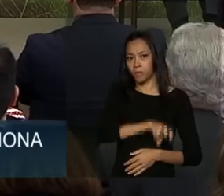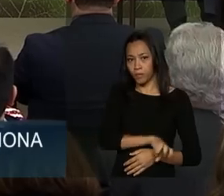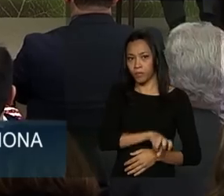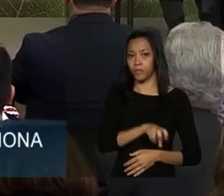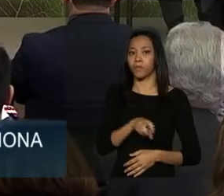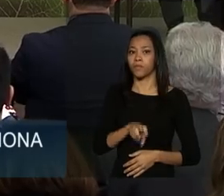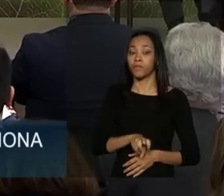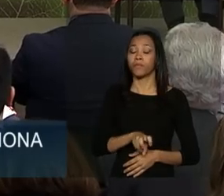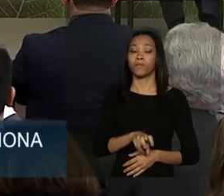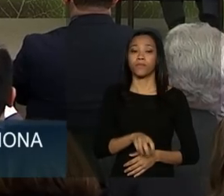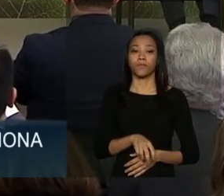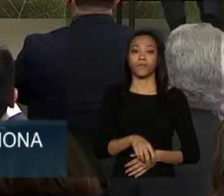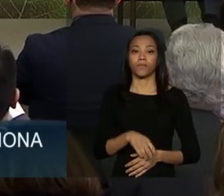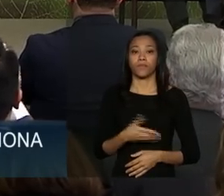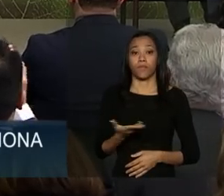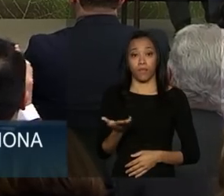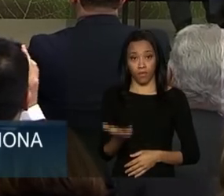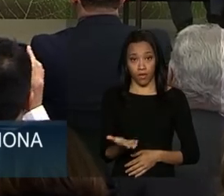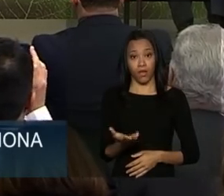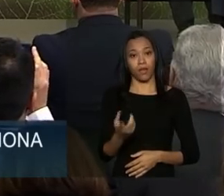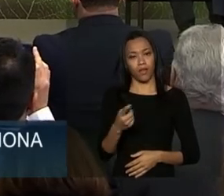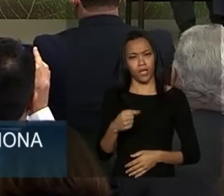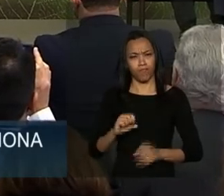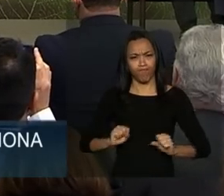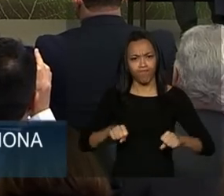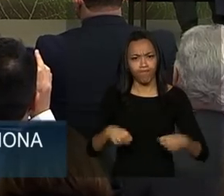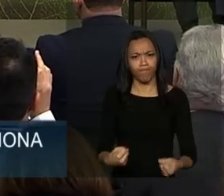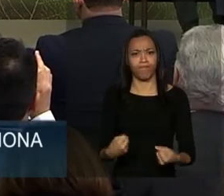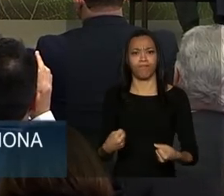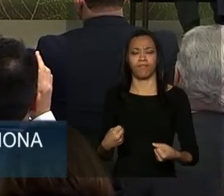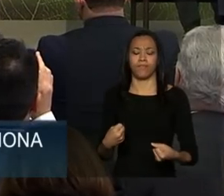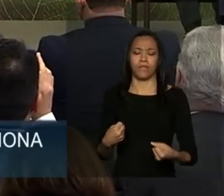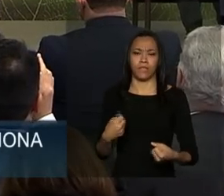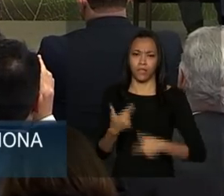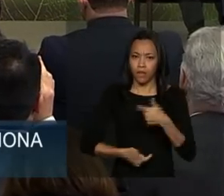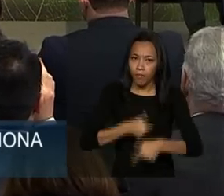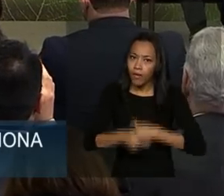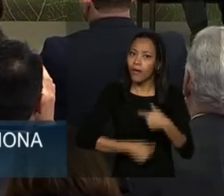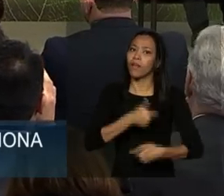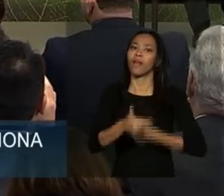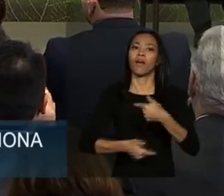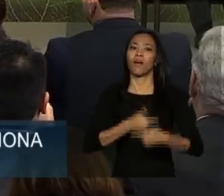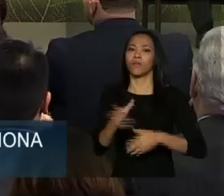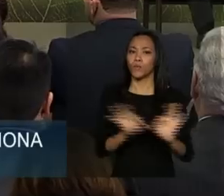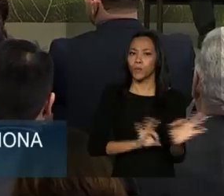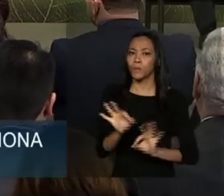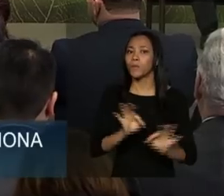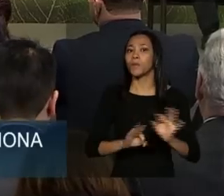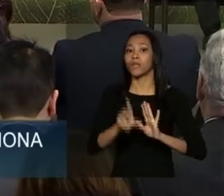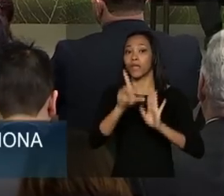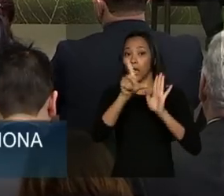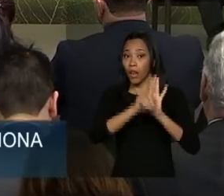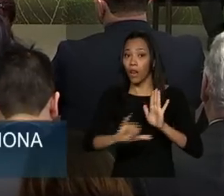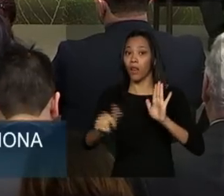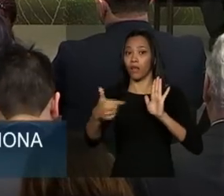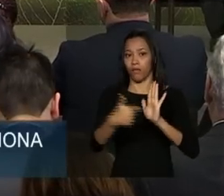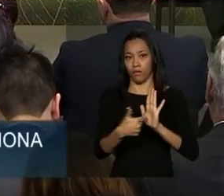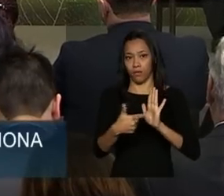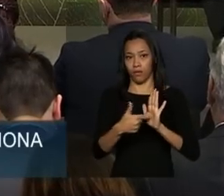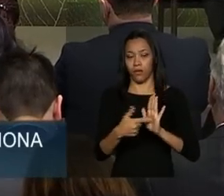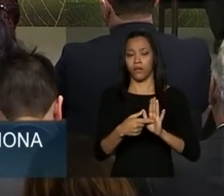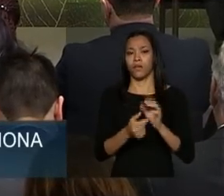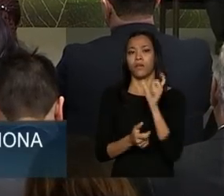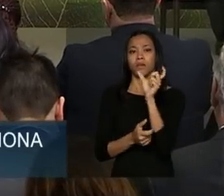que são os que se envolveram mais diretamente na lei da